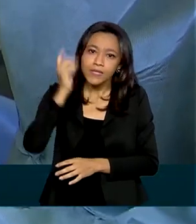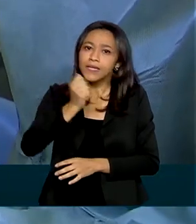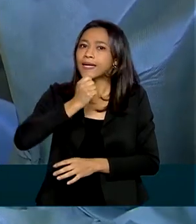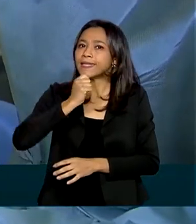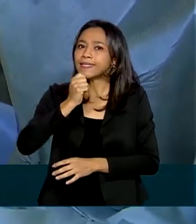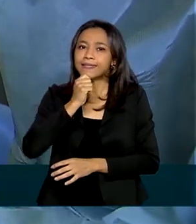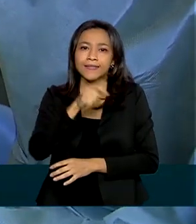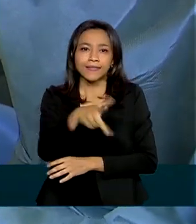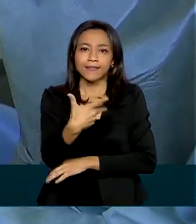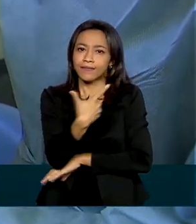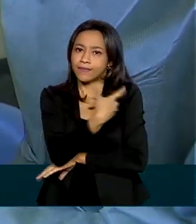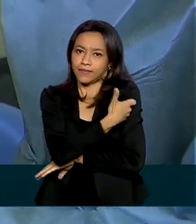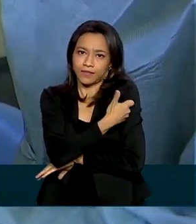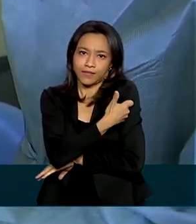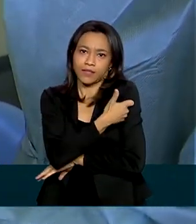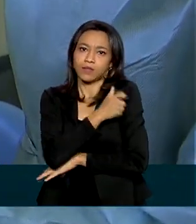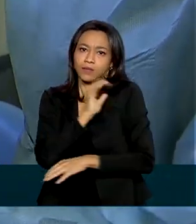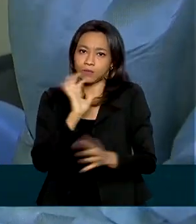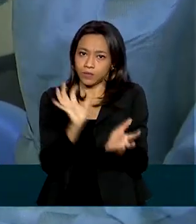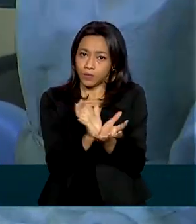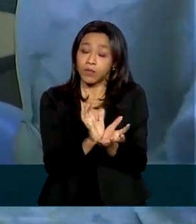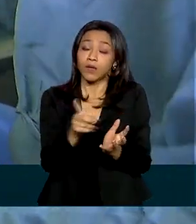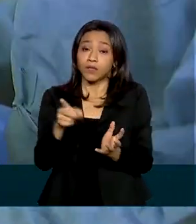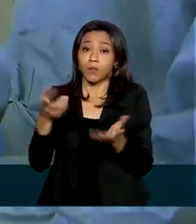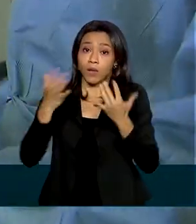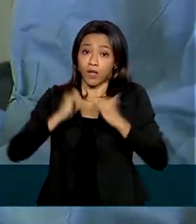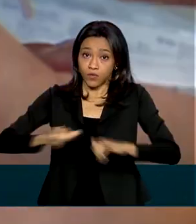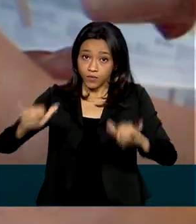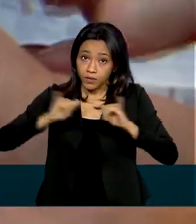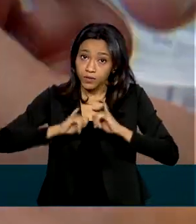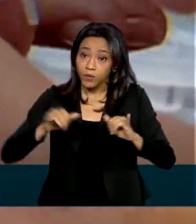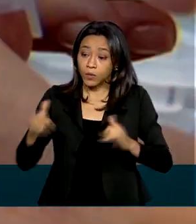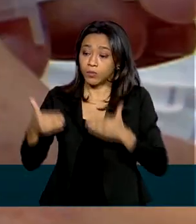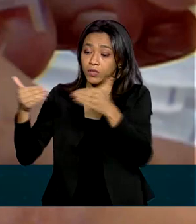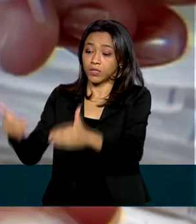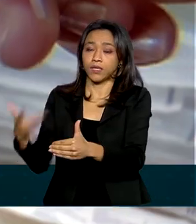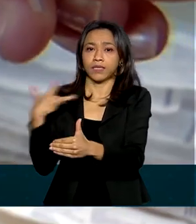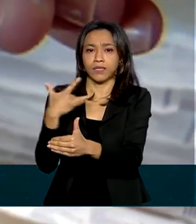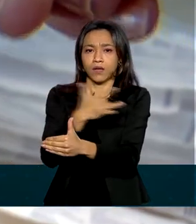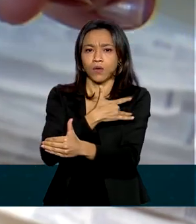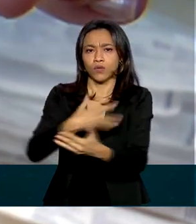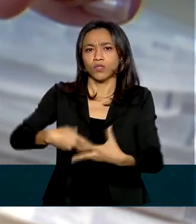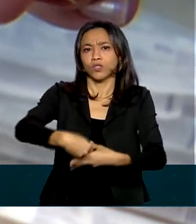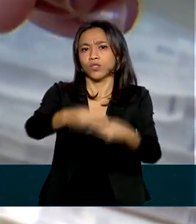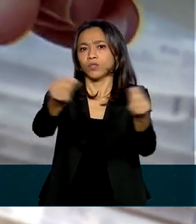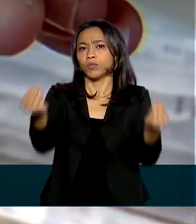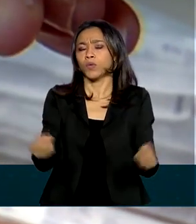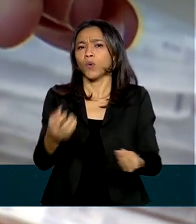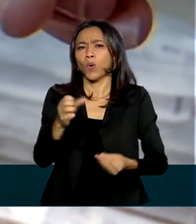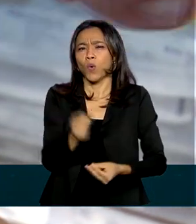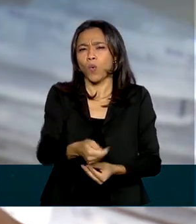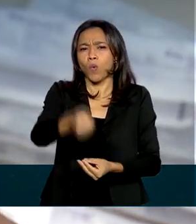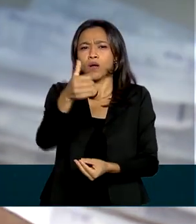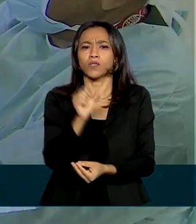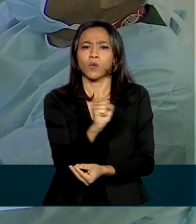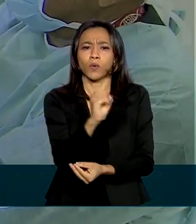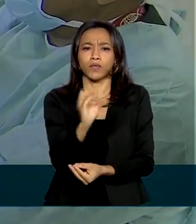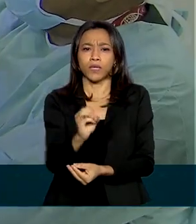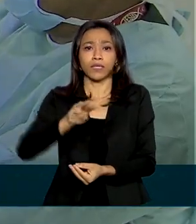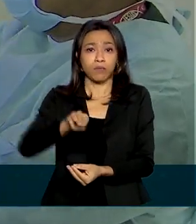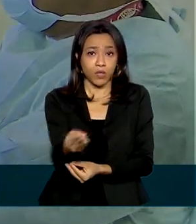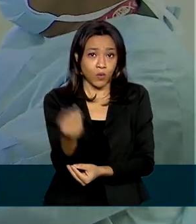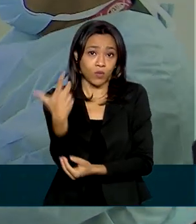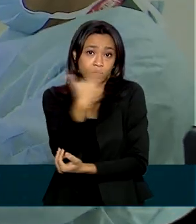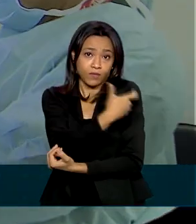ainda não foram vacinadas para a campanha o ministério da saúde distribuiu quase 80 milhões de doses aqui no